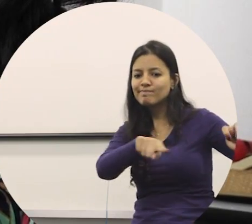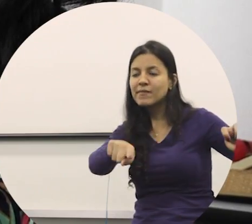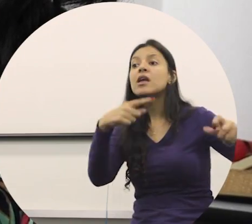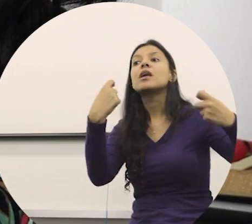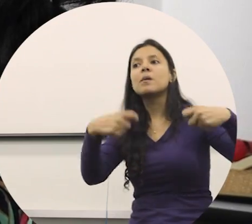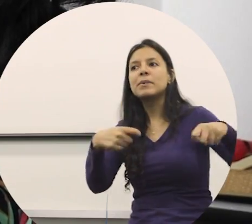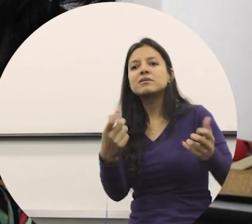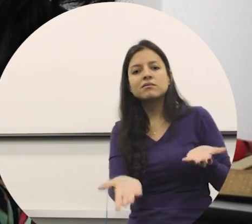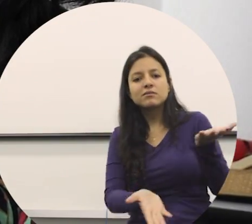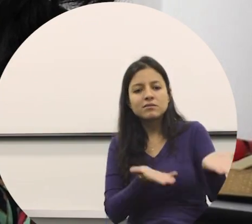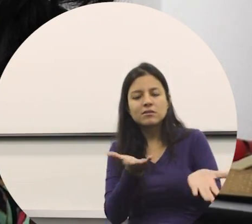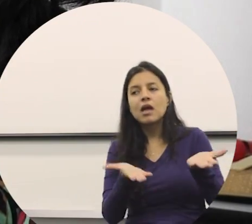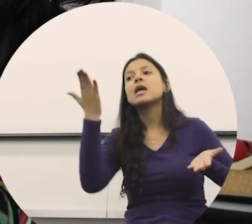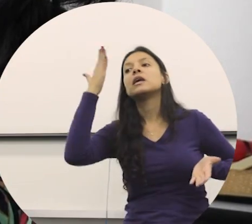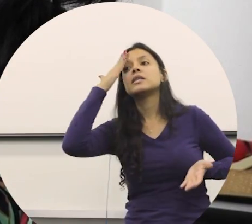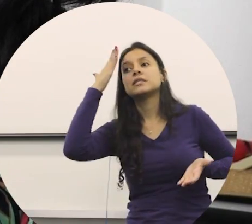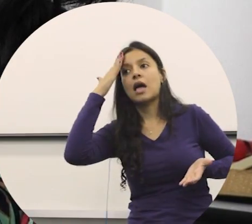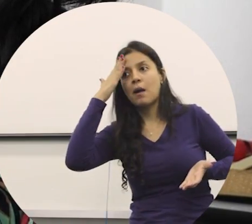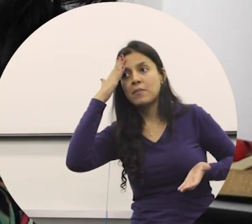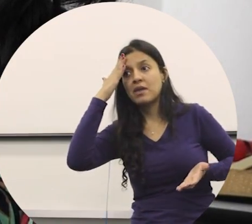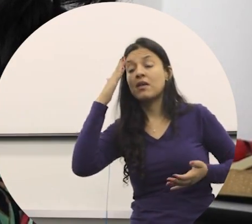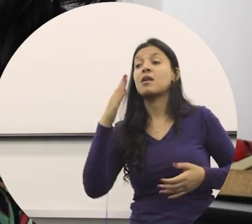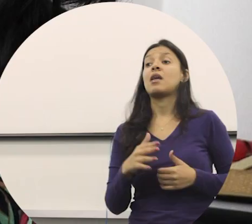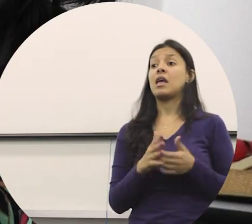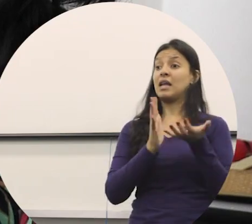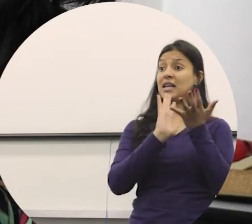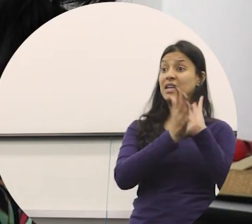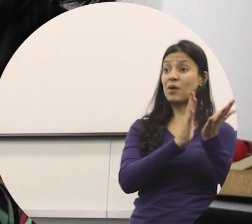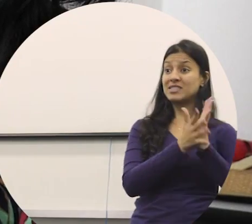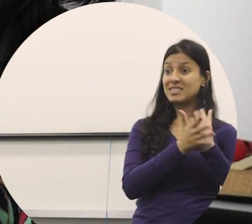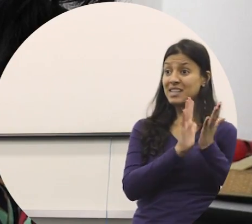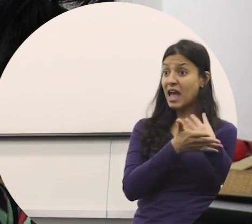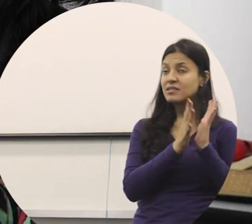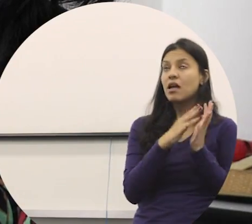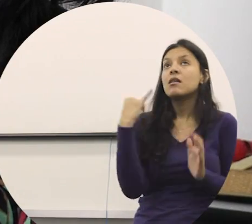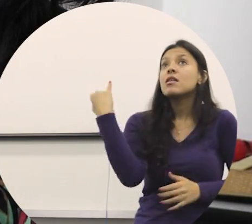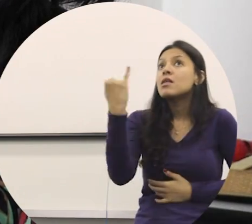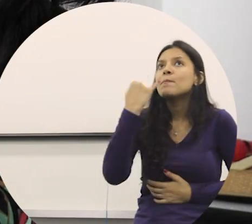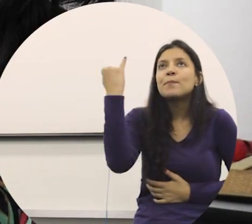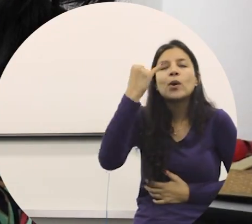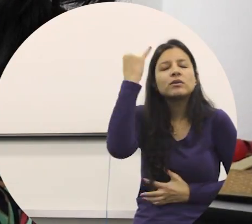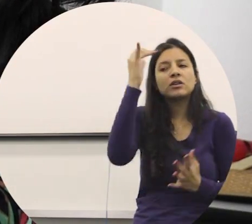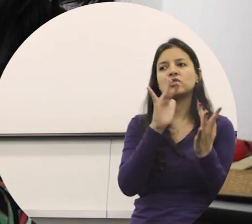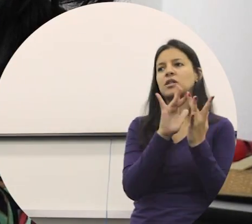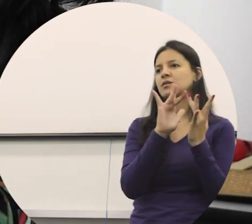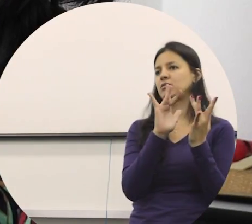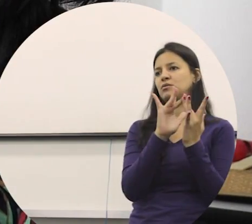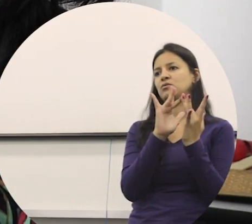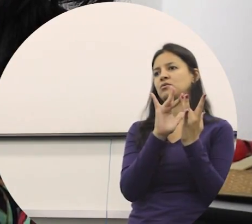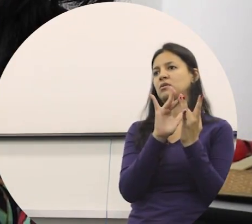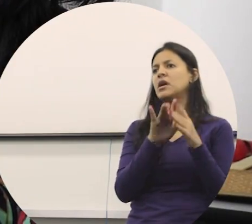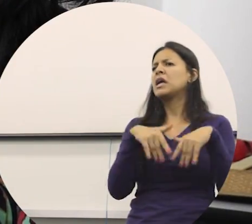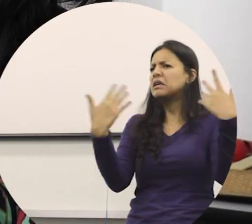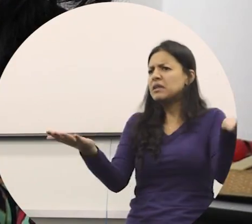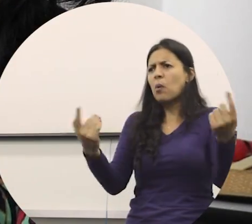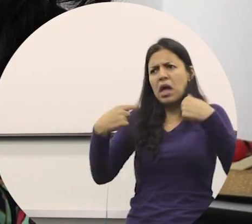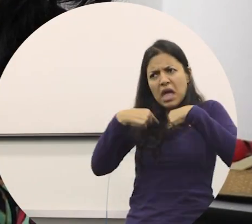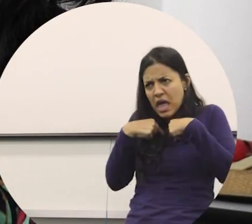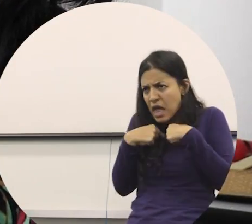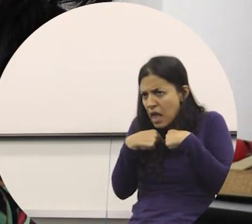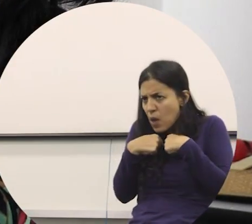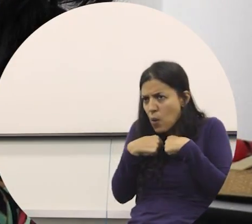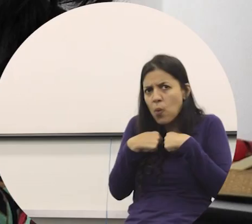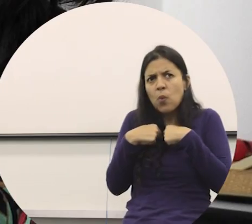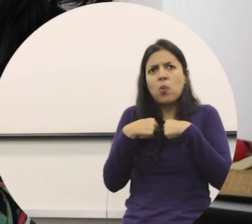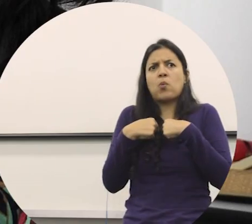gente sabe que o acesso à língua de sinais é extremamente importante. Então, em nenhum momento,